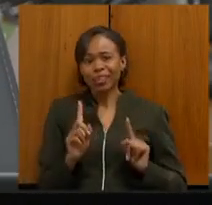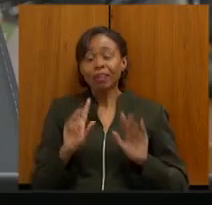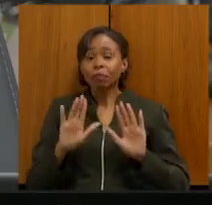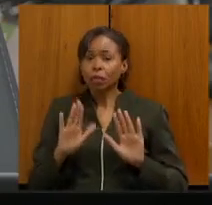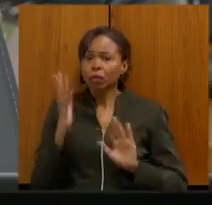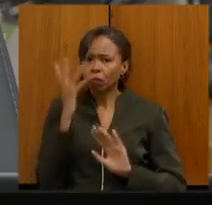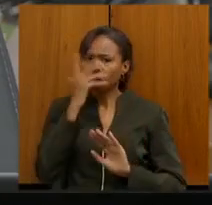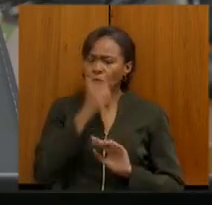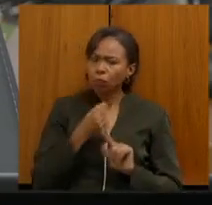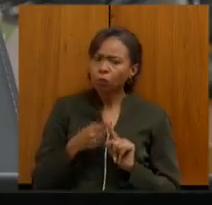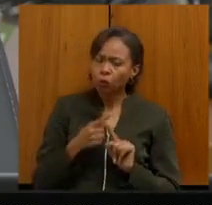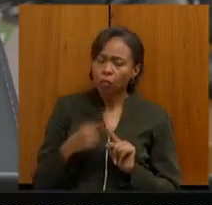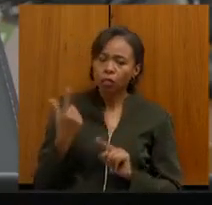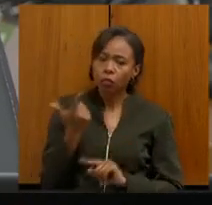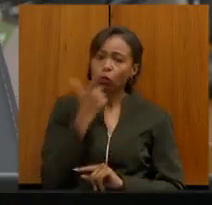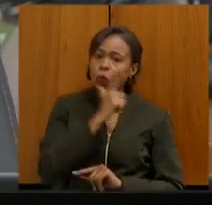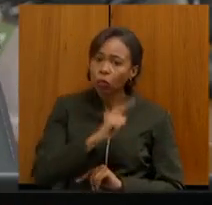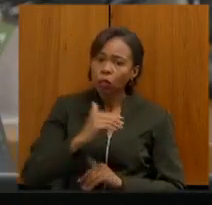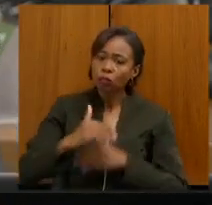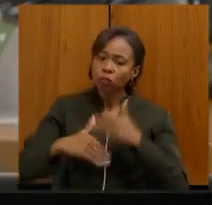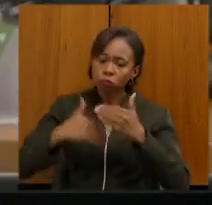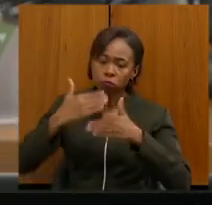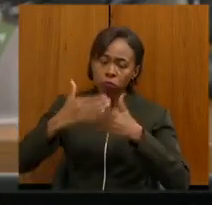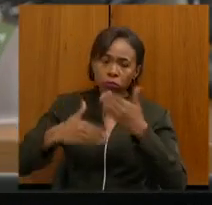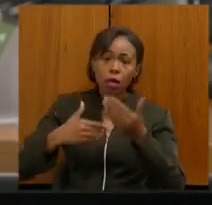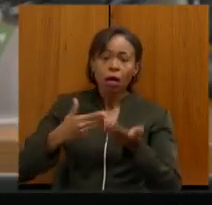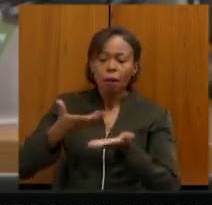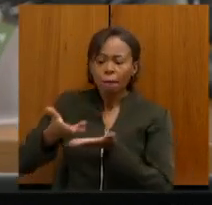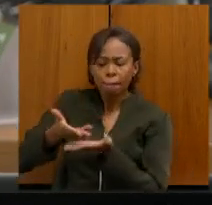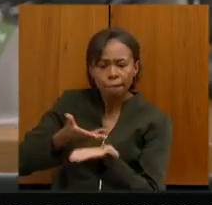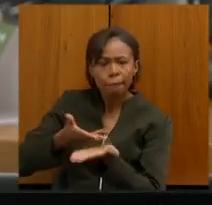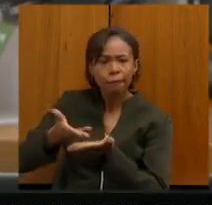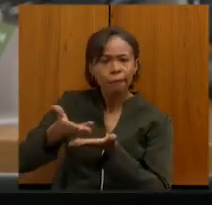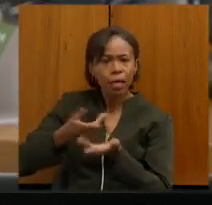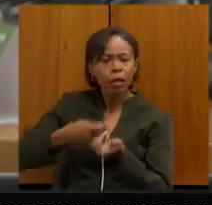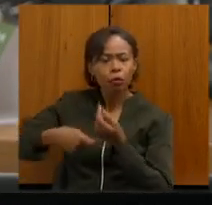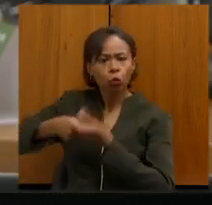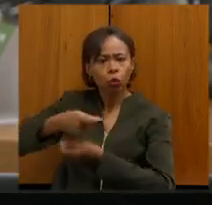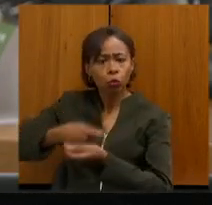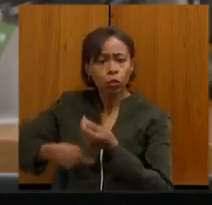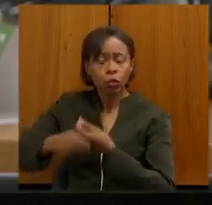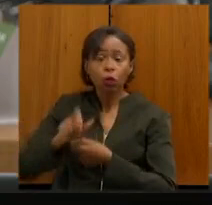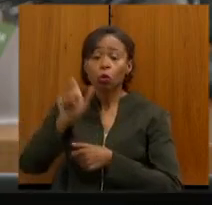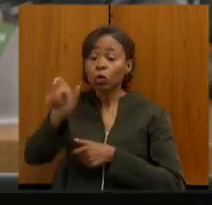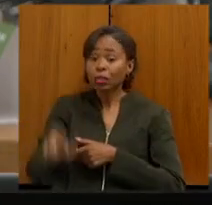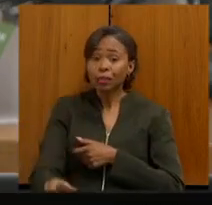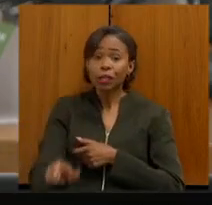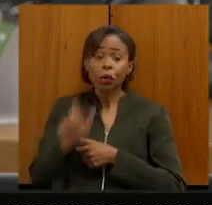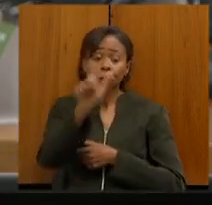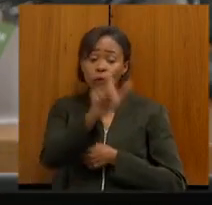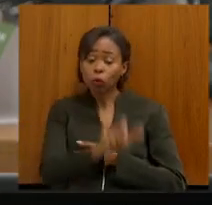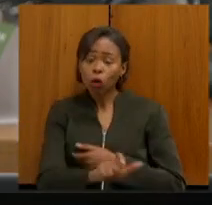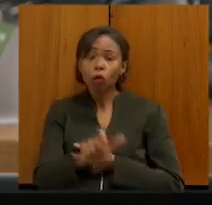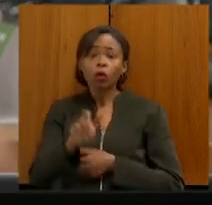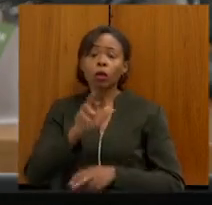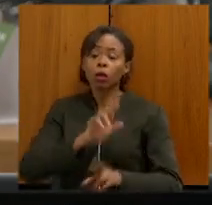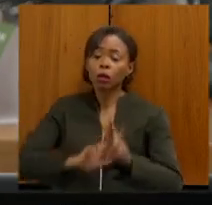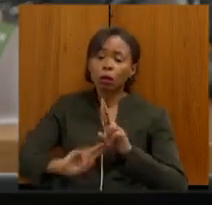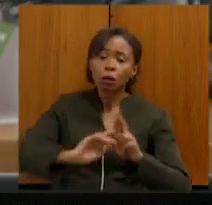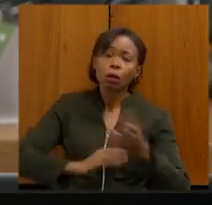conseguiu construir todo um processo de negociação com pessoas que fizessem essa intermediação um